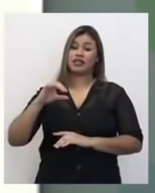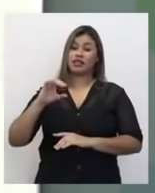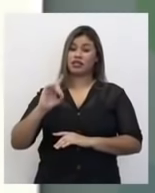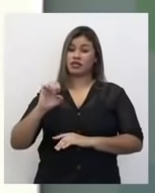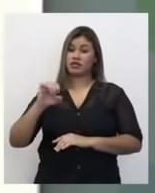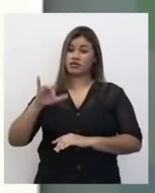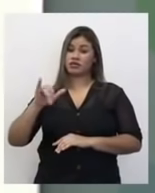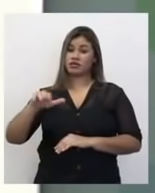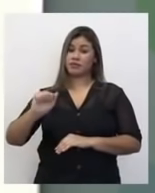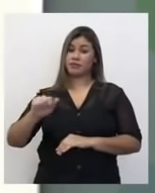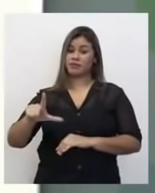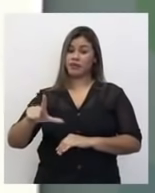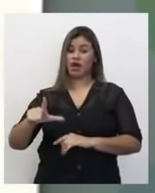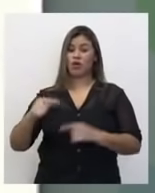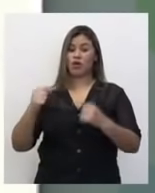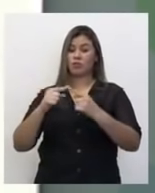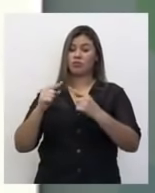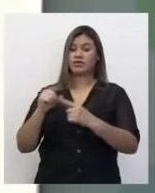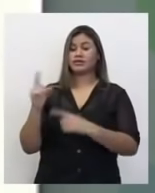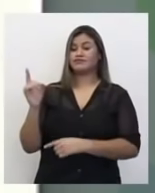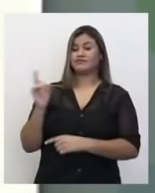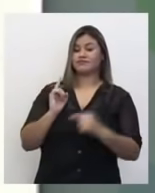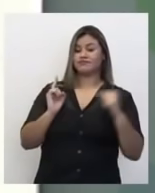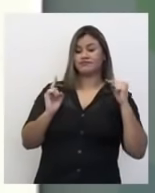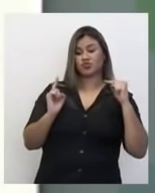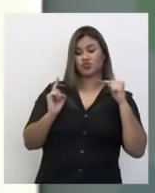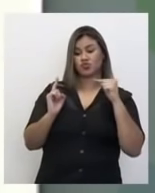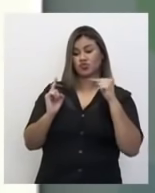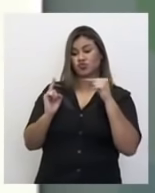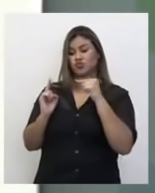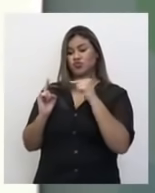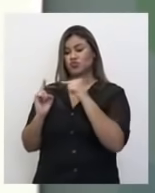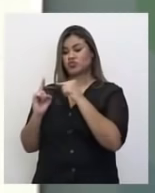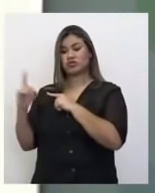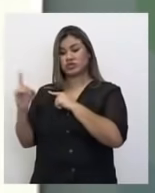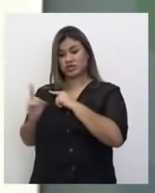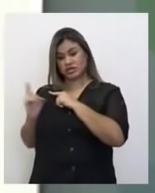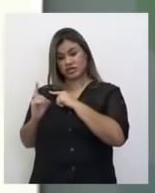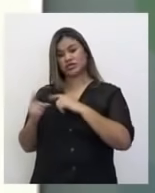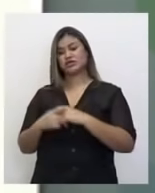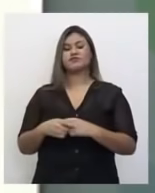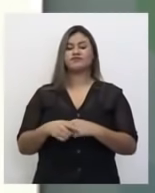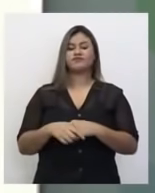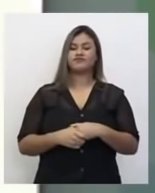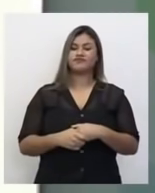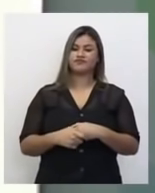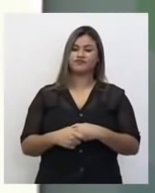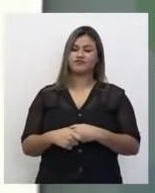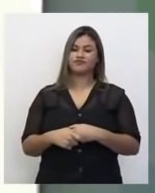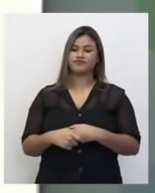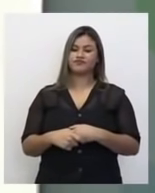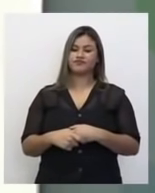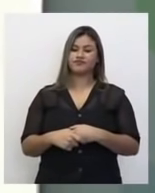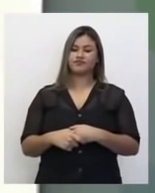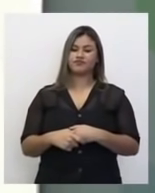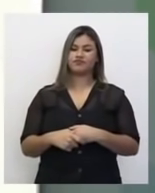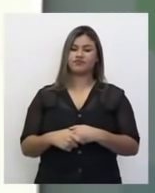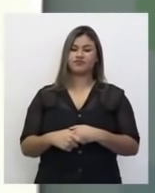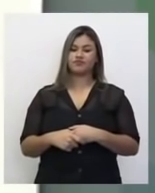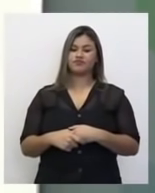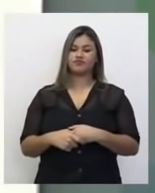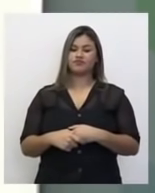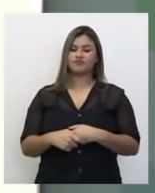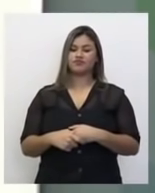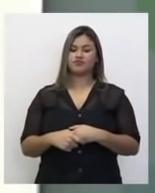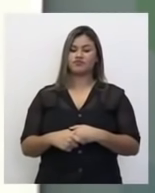é pra direita, porque eu tenho um. Para eu transformar esse um em 10 é para cá. Se eu